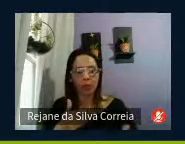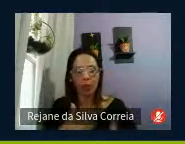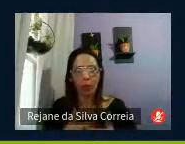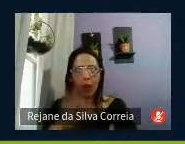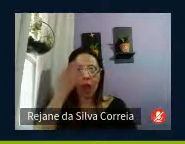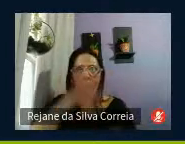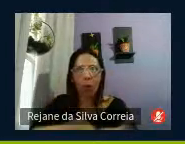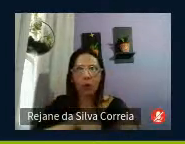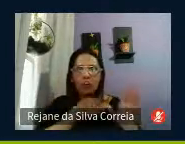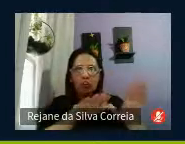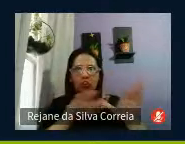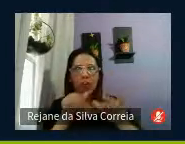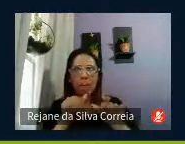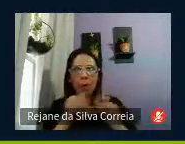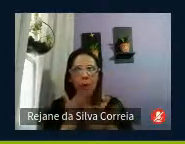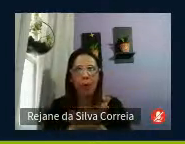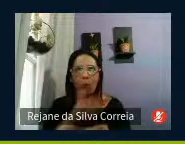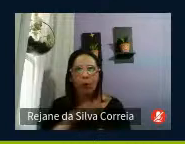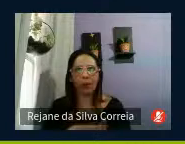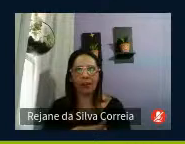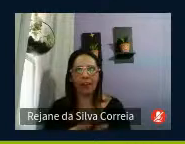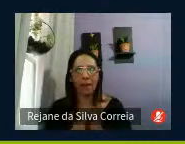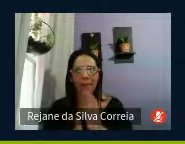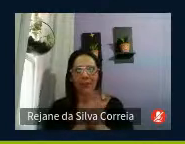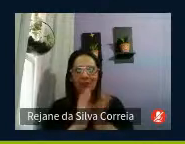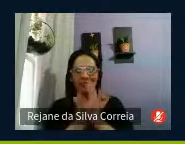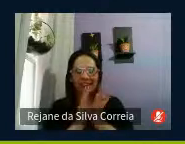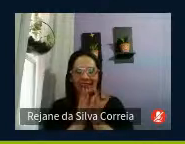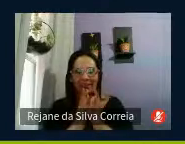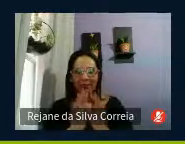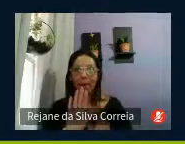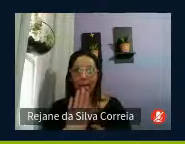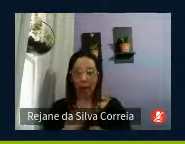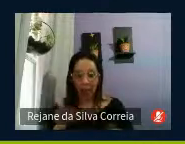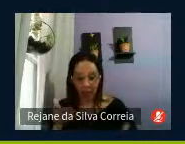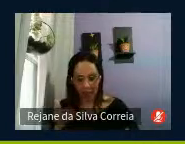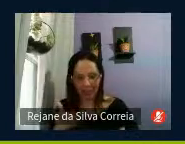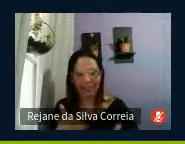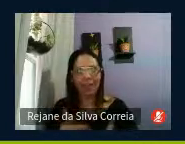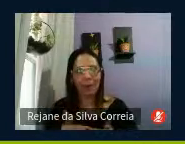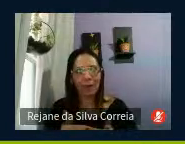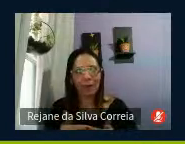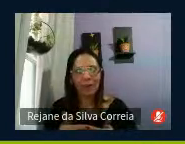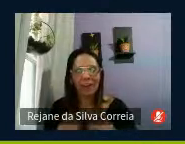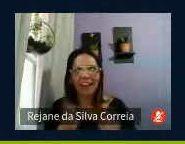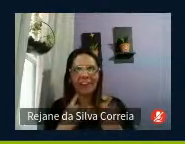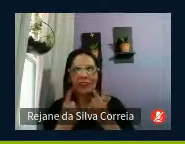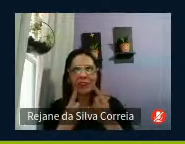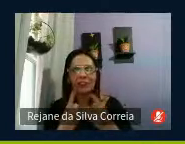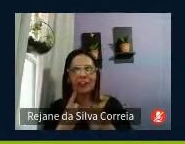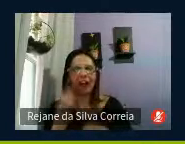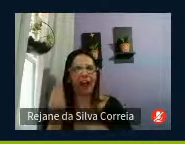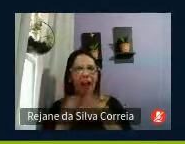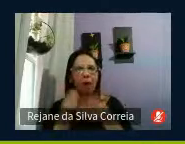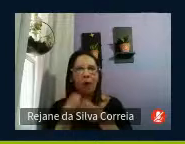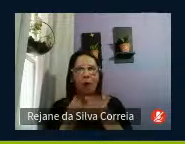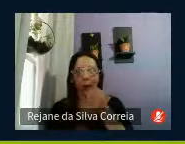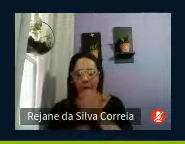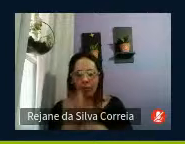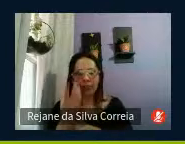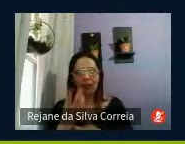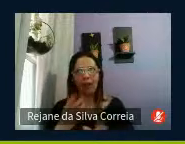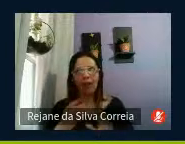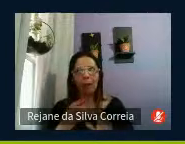foi mais recente ainda as discussões sobre isso. Eu estava na reunião que discutiu sobre a criação de código de vagas